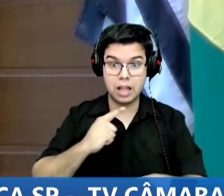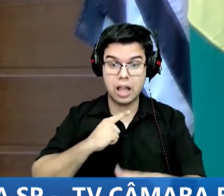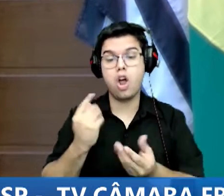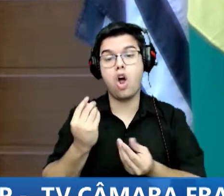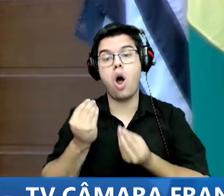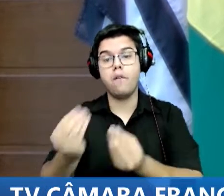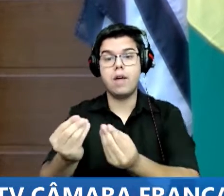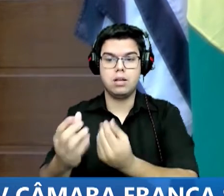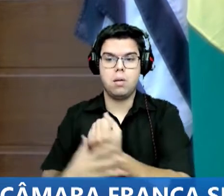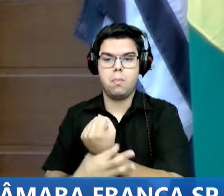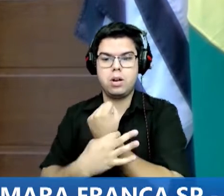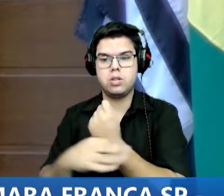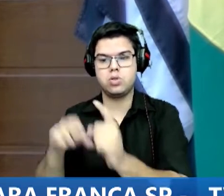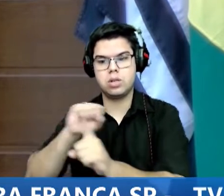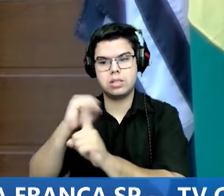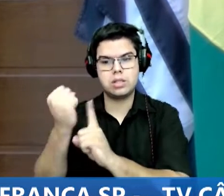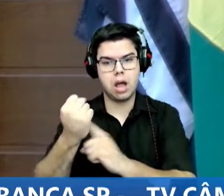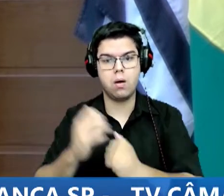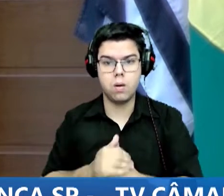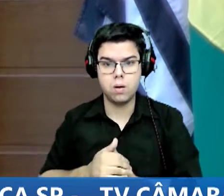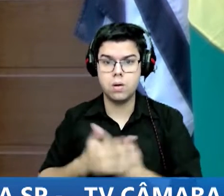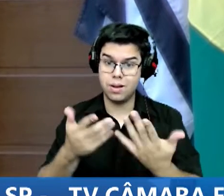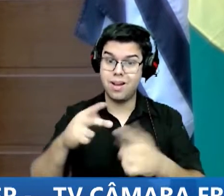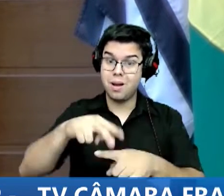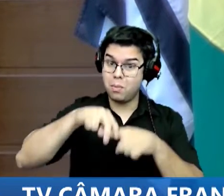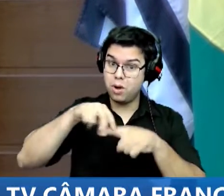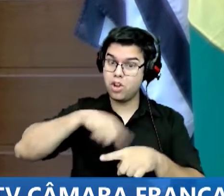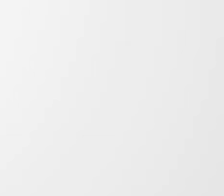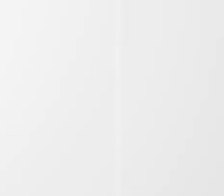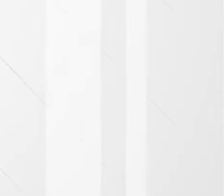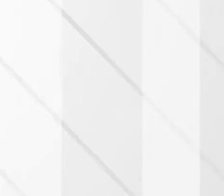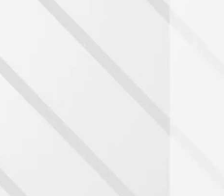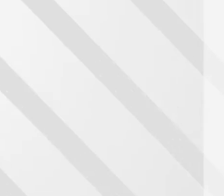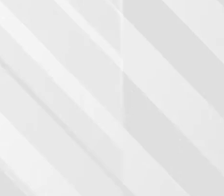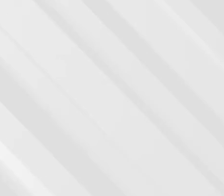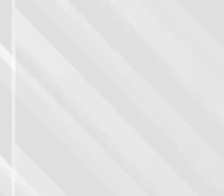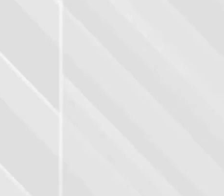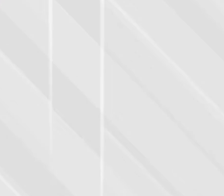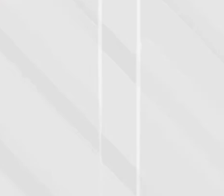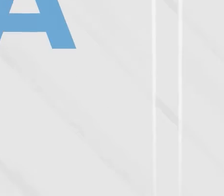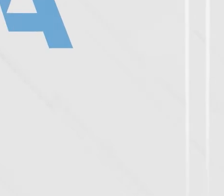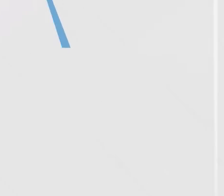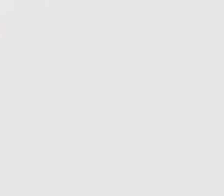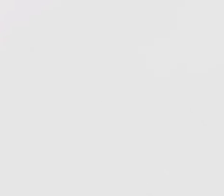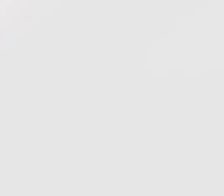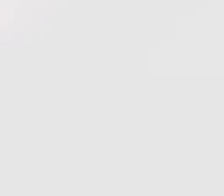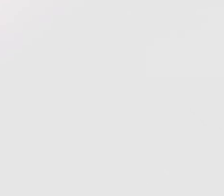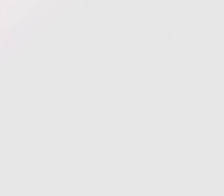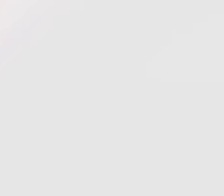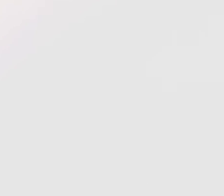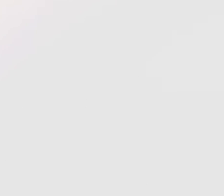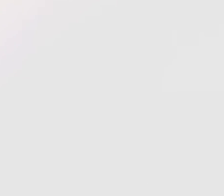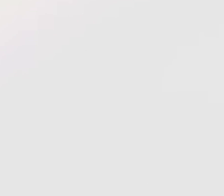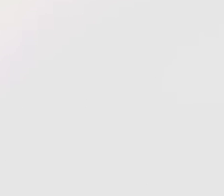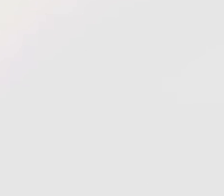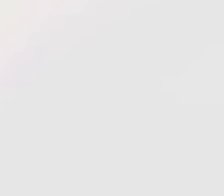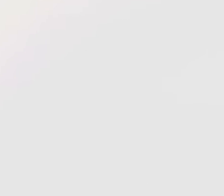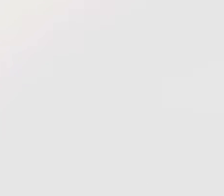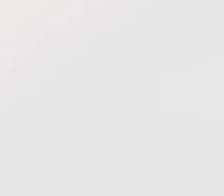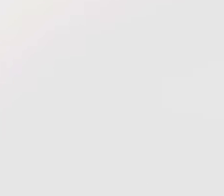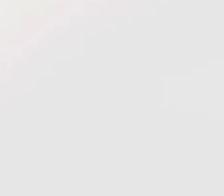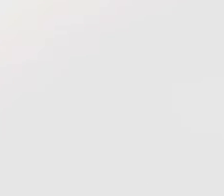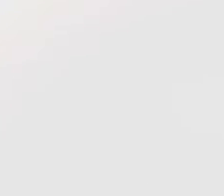nós buscamos e a gente se coloca à disposição. Muito obrigada.